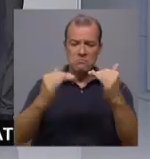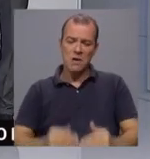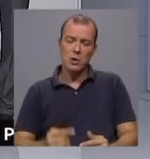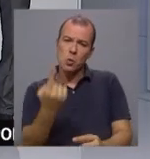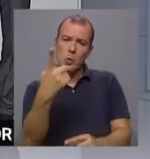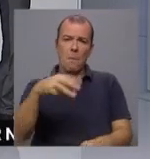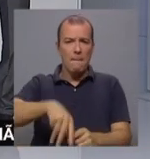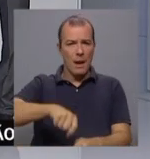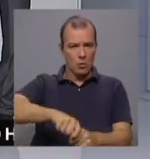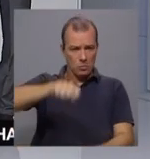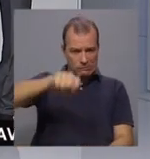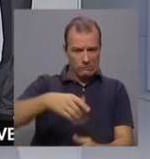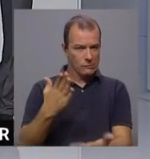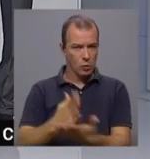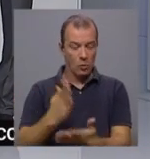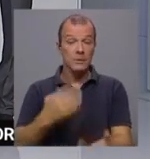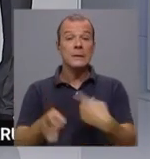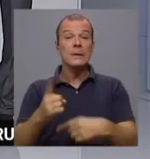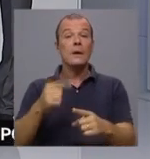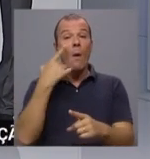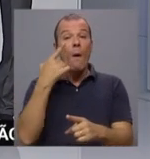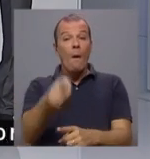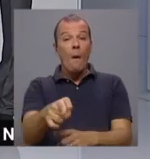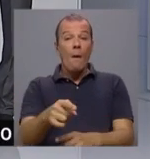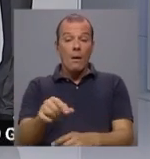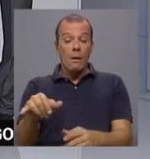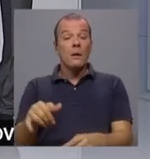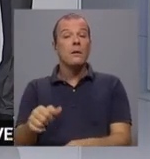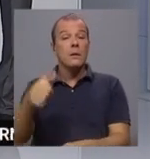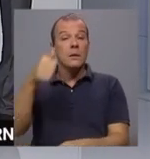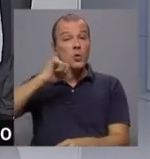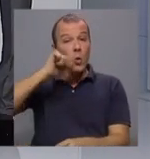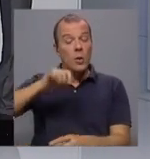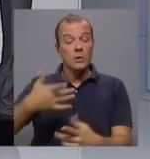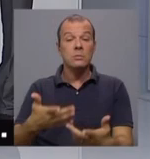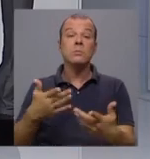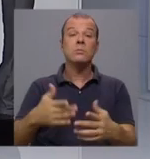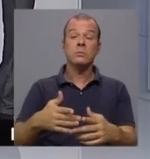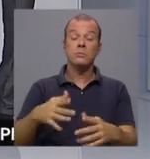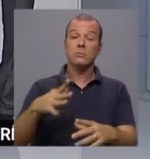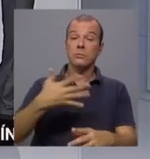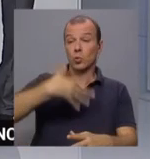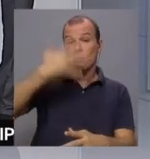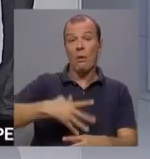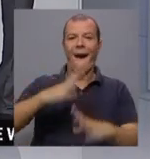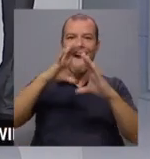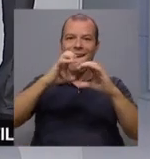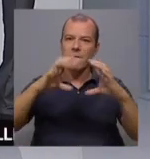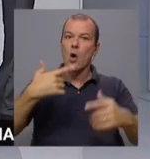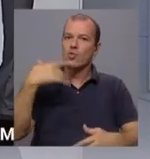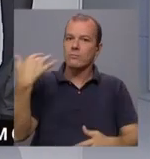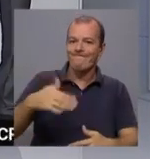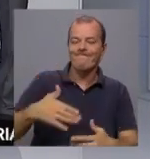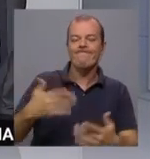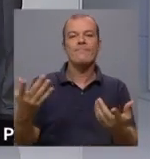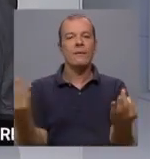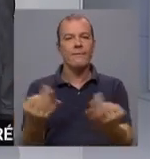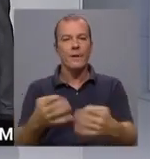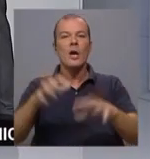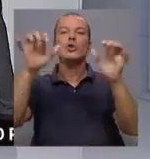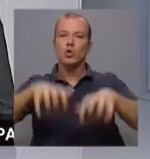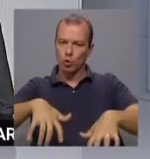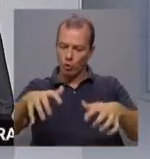Olhando para o arquipélago dos Açores, um dia de céu geralmente muito nublado no grupo ocidental, com períodos de